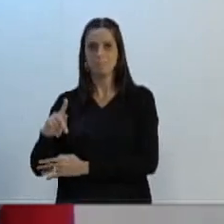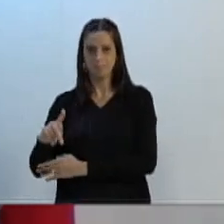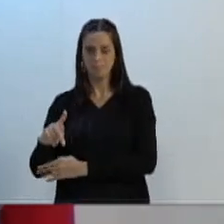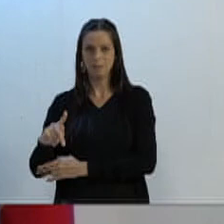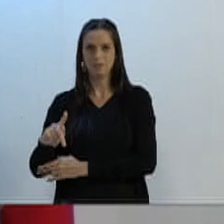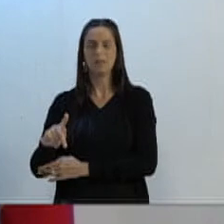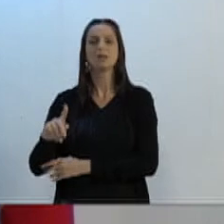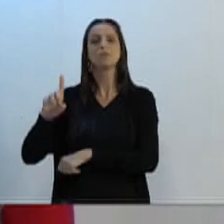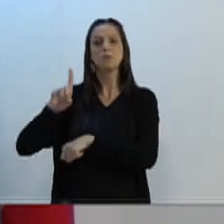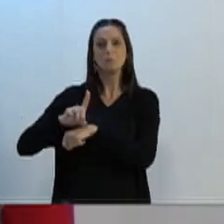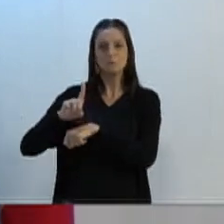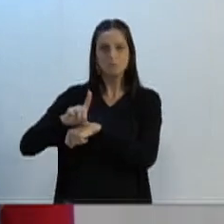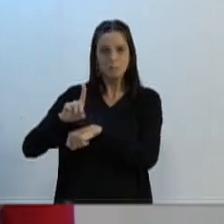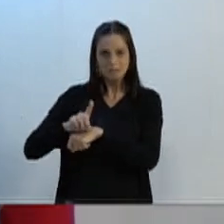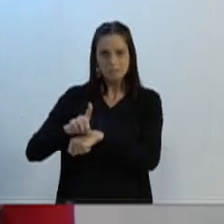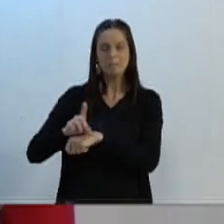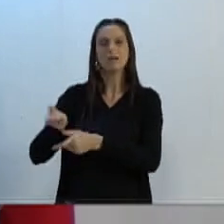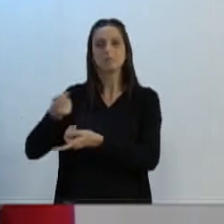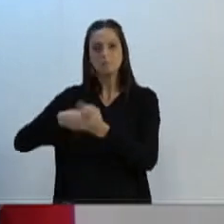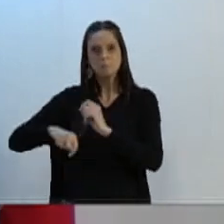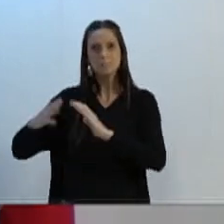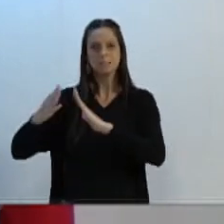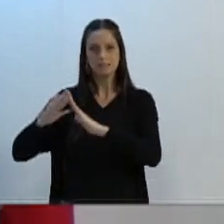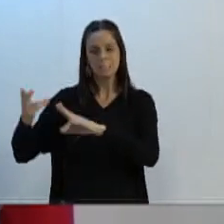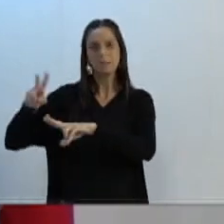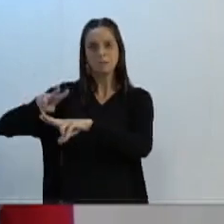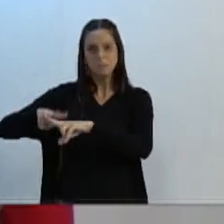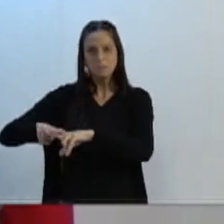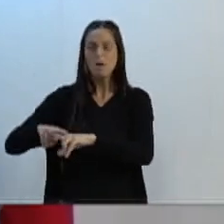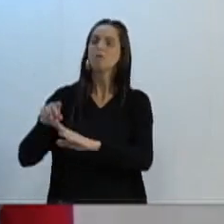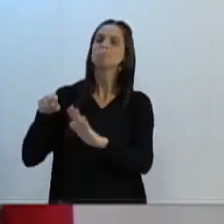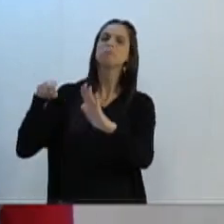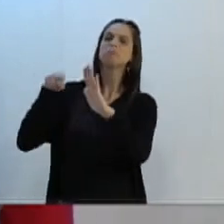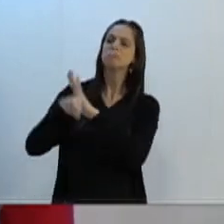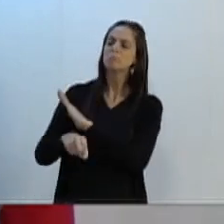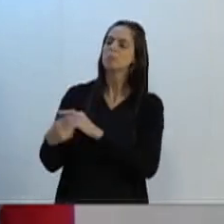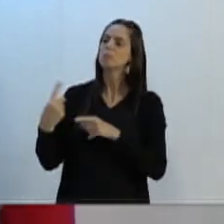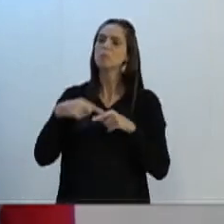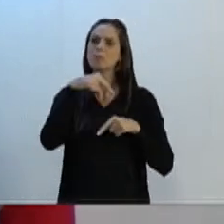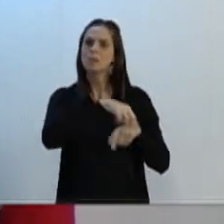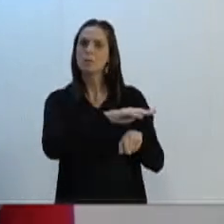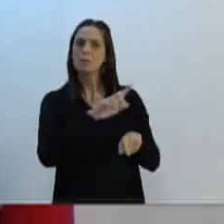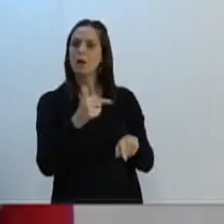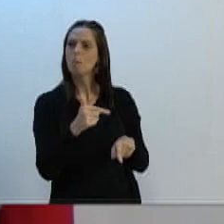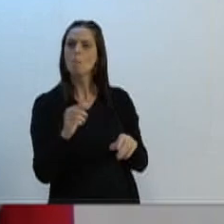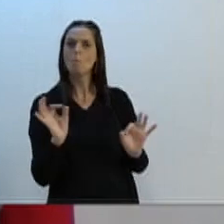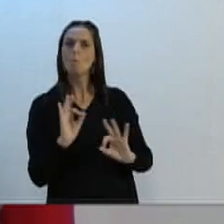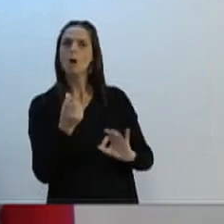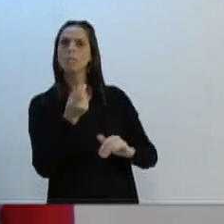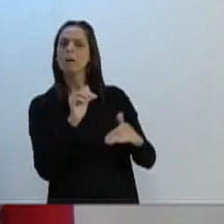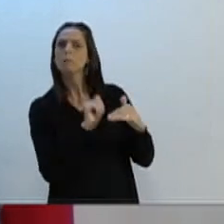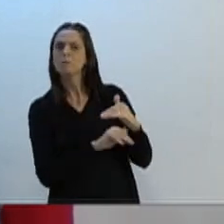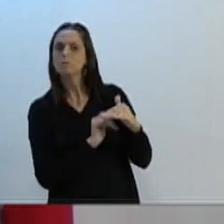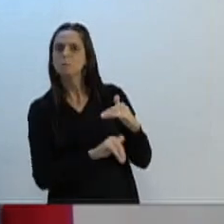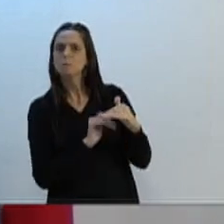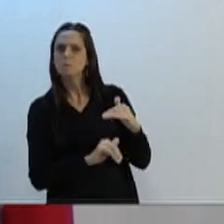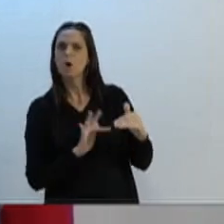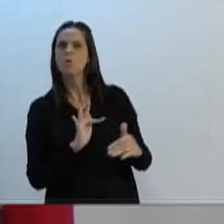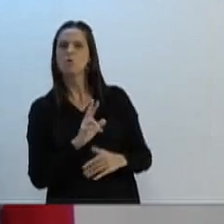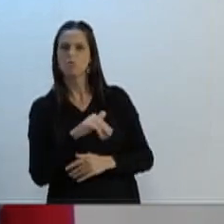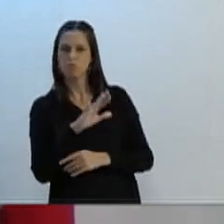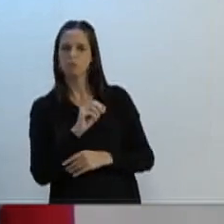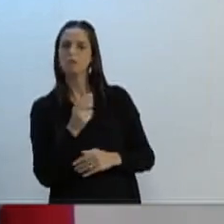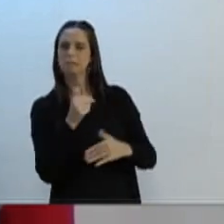Administração Prisional, por que Blumenau não tem um fundo rotativo para poder utilizar esse recurso